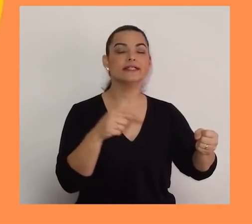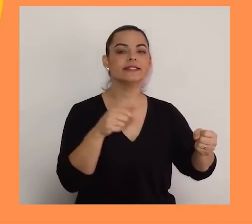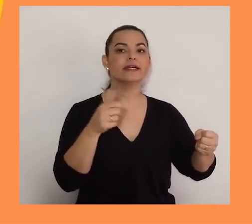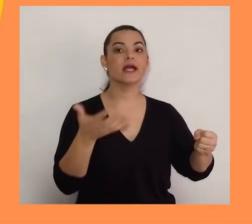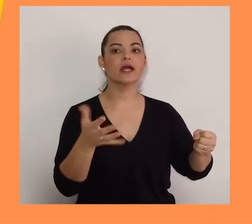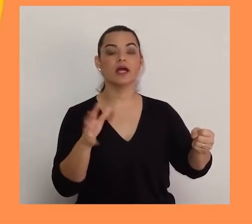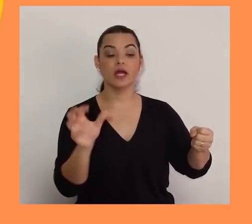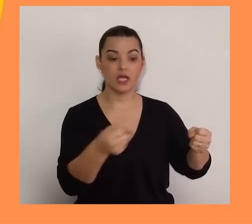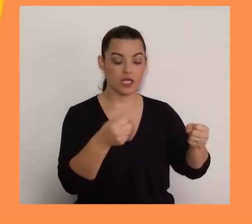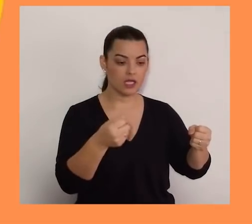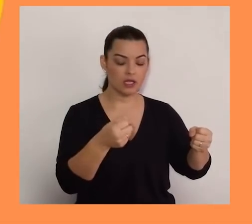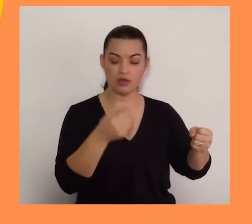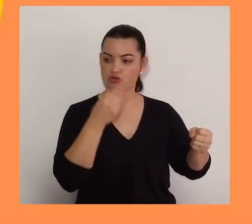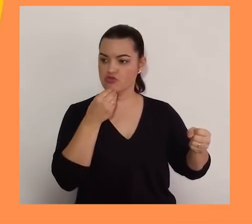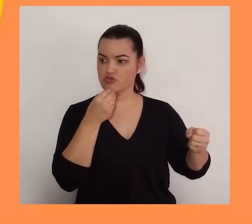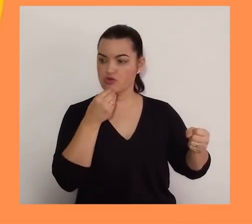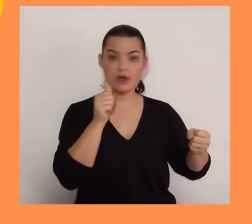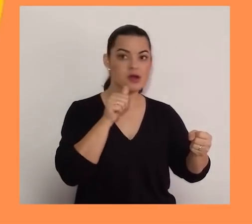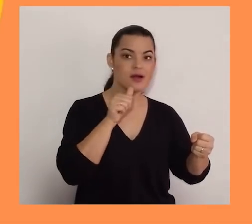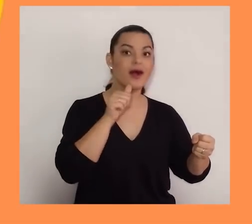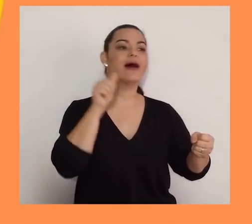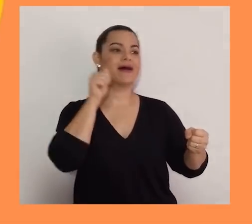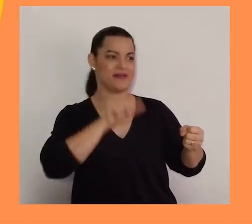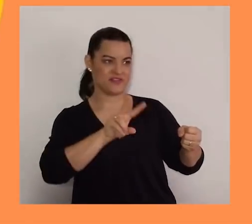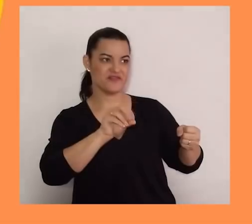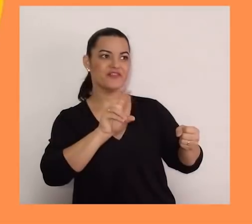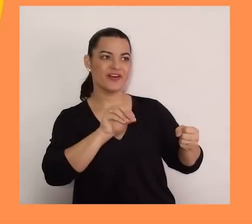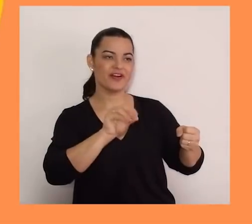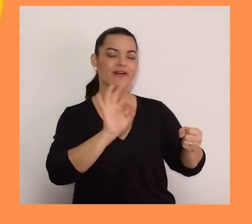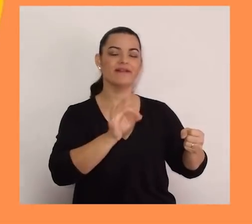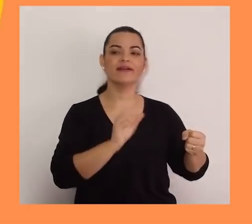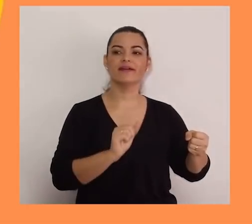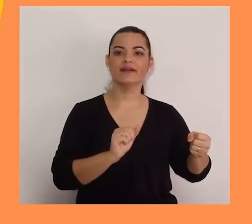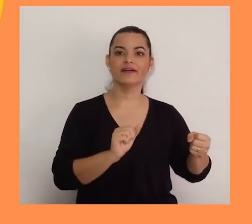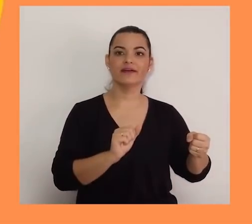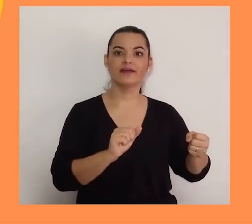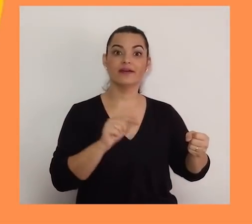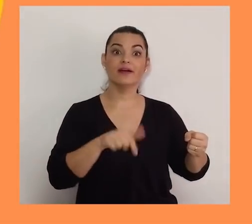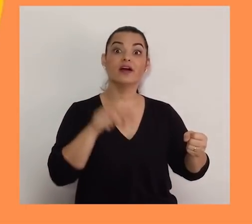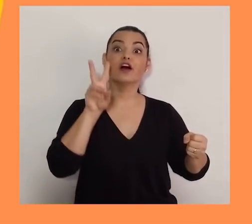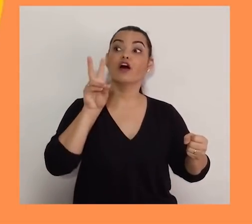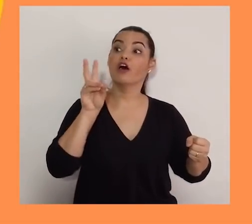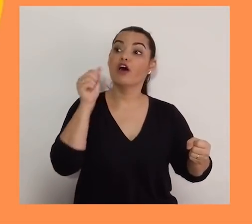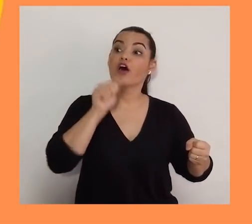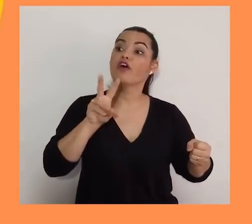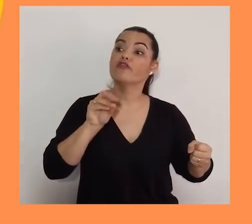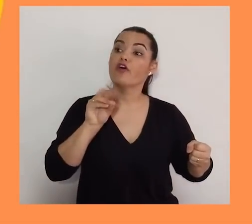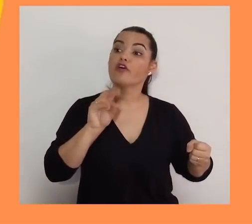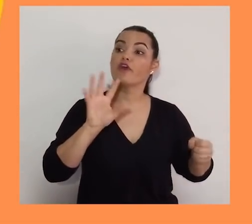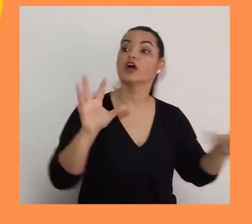rato. chamou o rato para ajudar a puxar o rabanete.